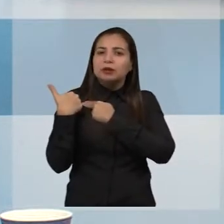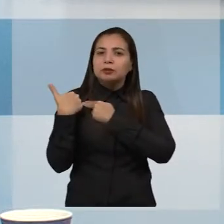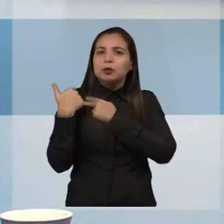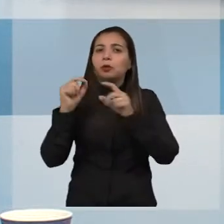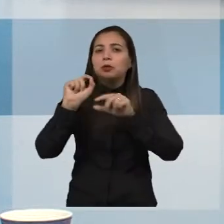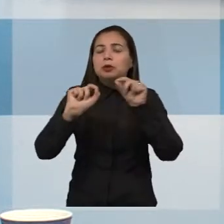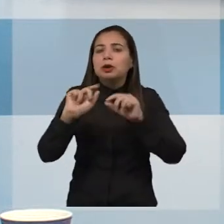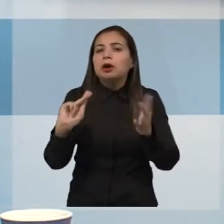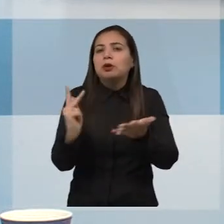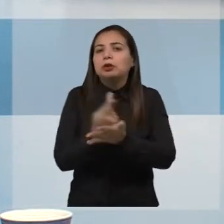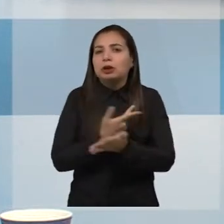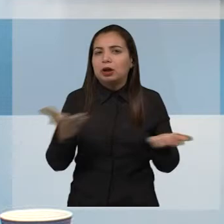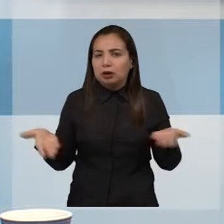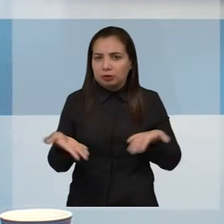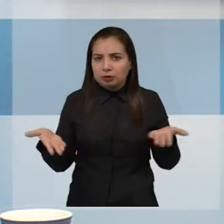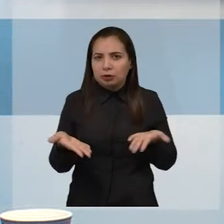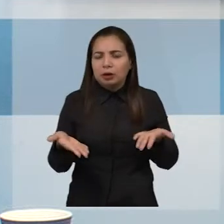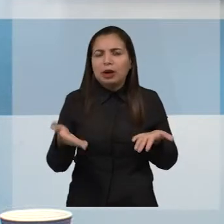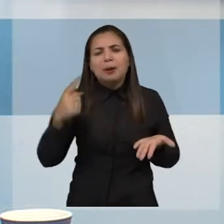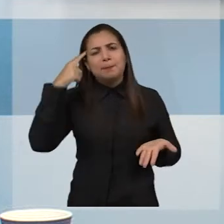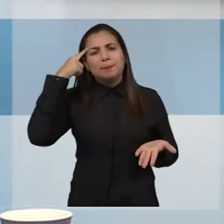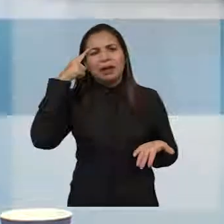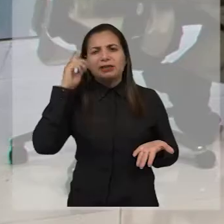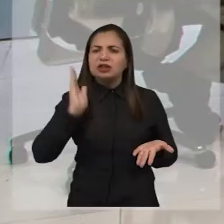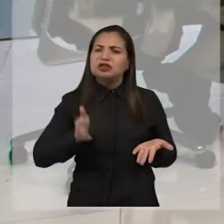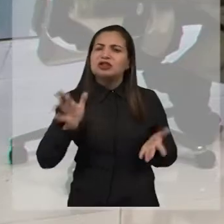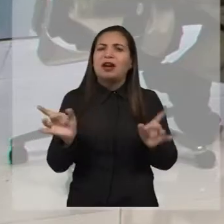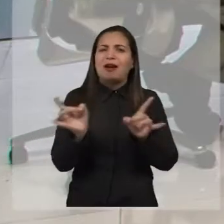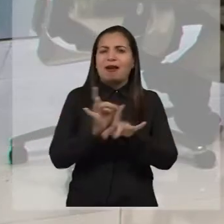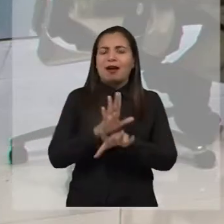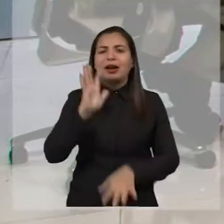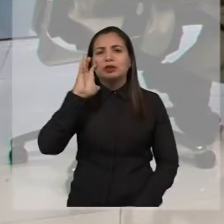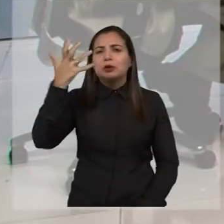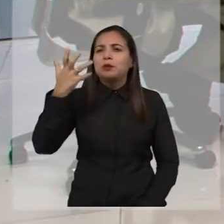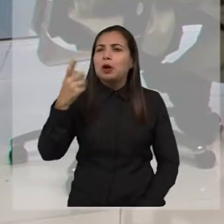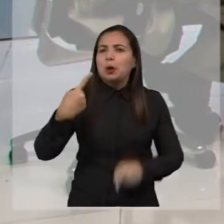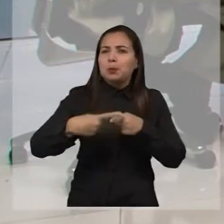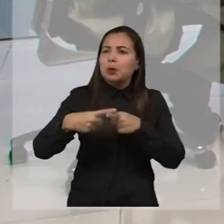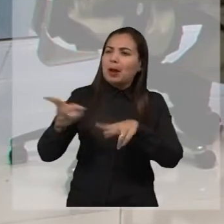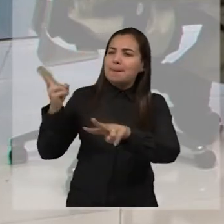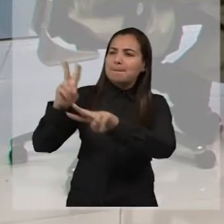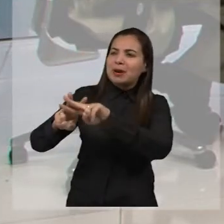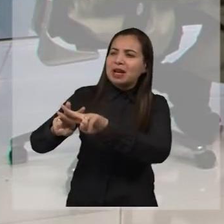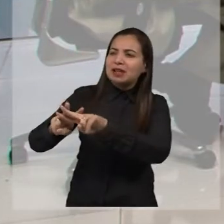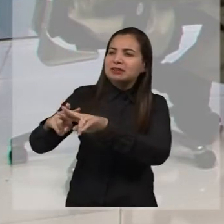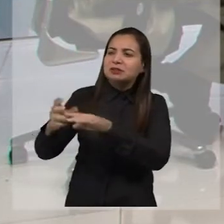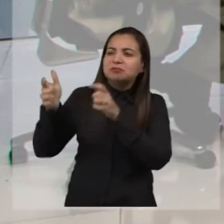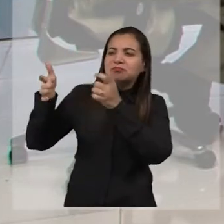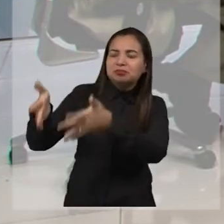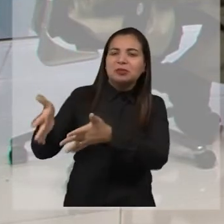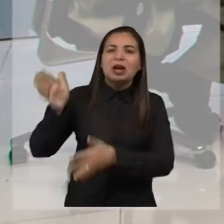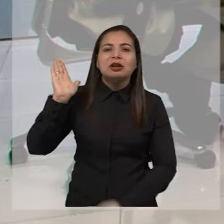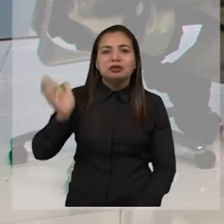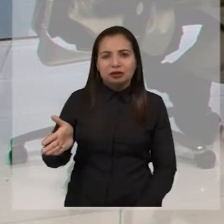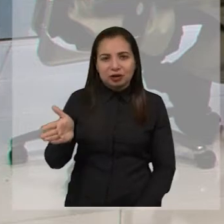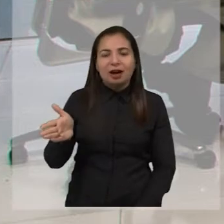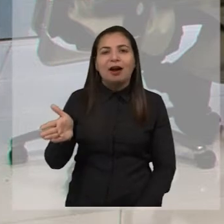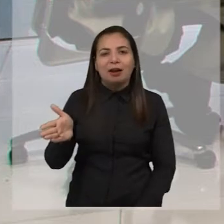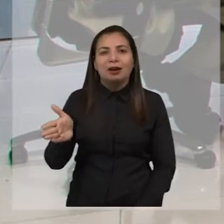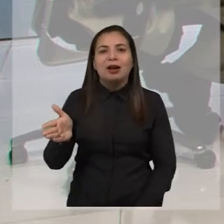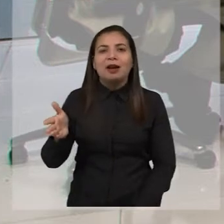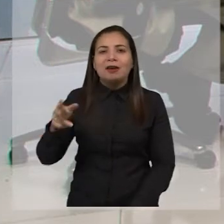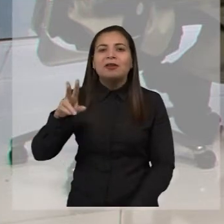forma, por essa questão, quando acha que o problema está resolvido no momento em que o preso é condenado, julgado, condenado